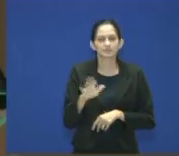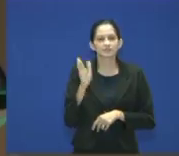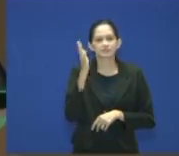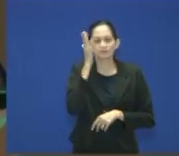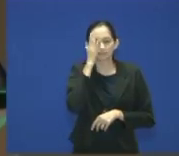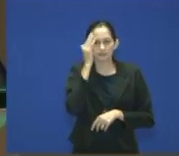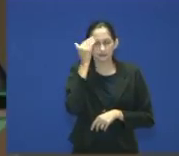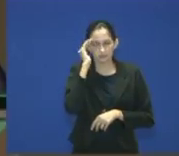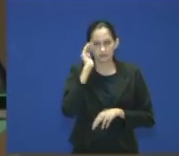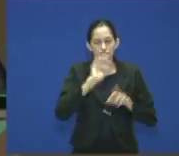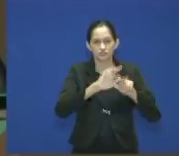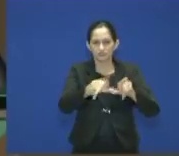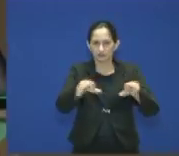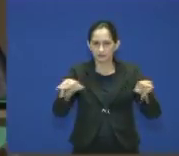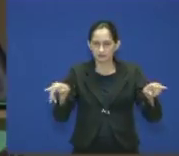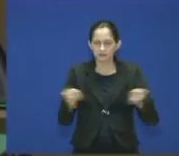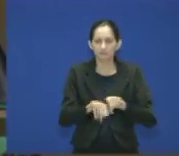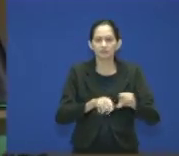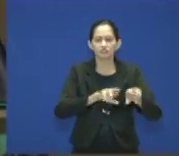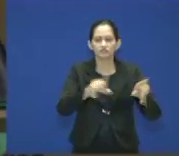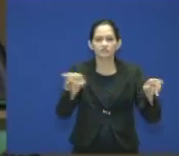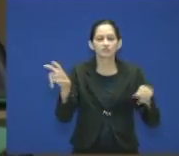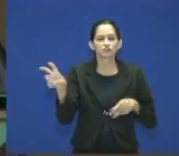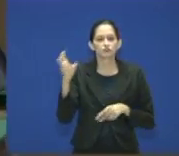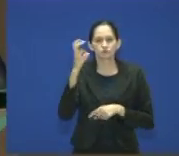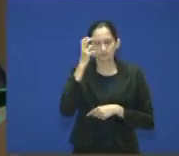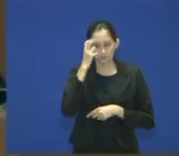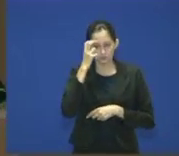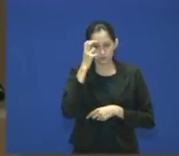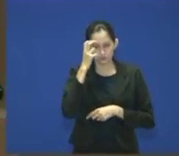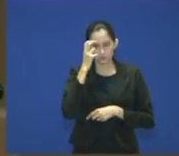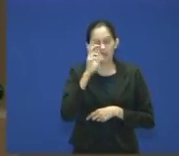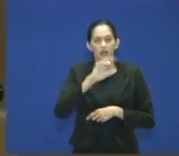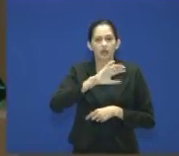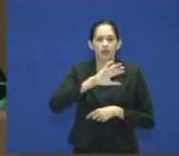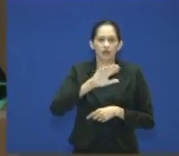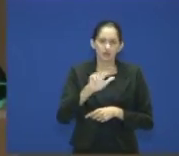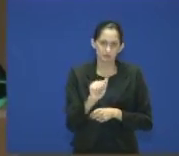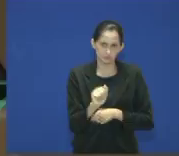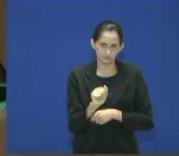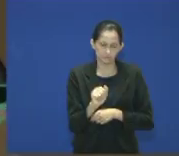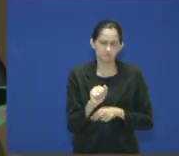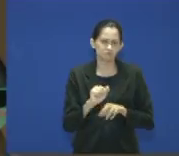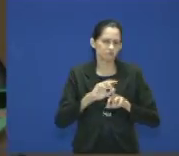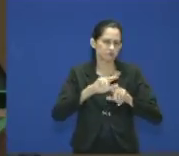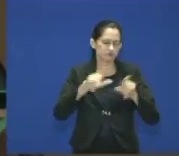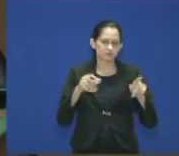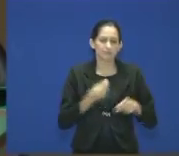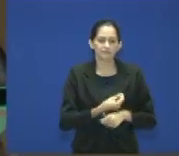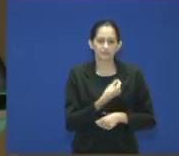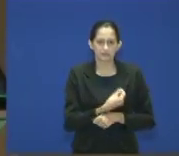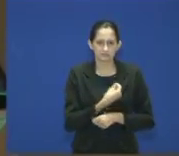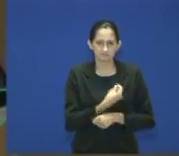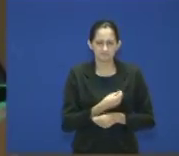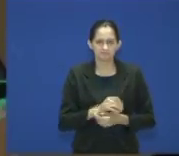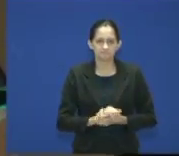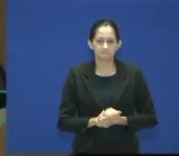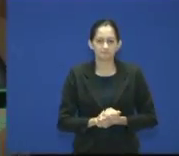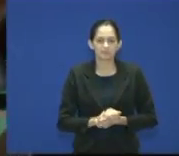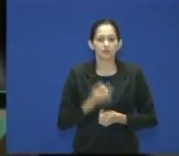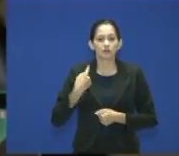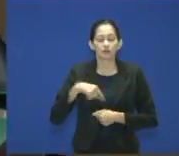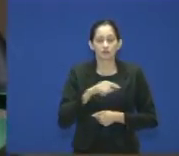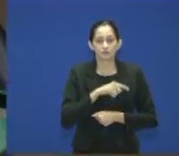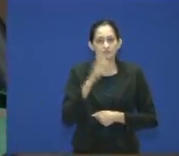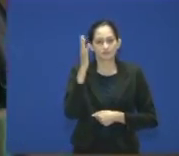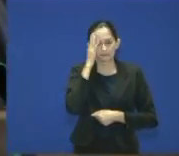as diferenças e as diversidades de nossa cultura, de nossa arte, enfim, de nossas vidas. Sabemos